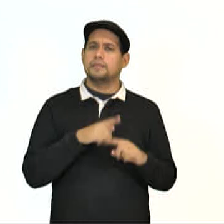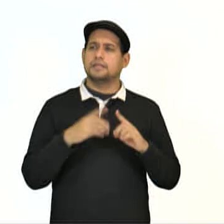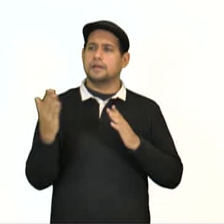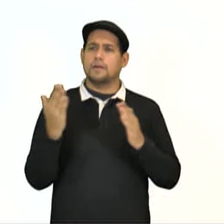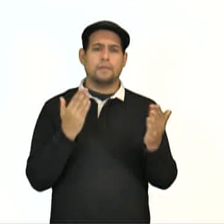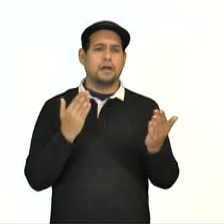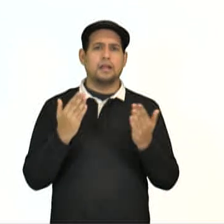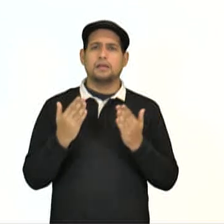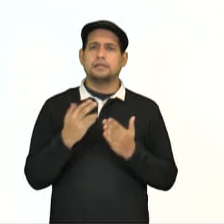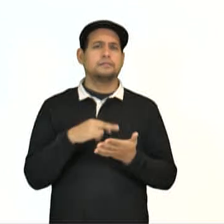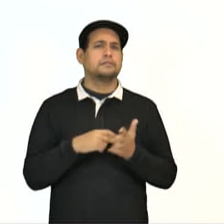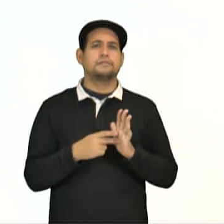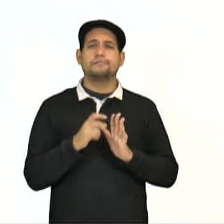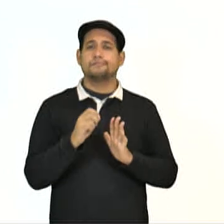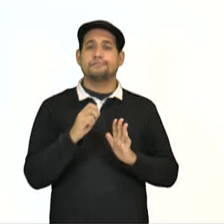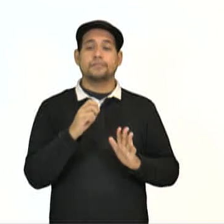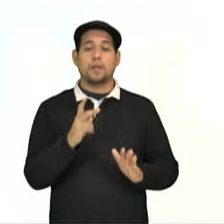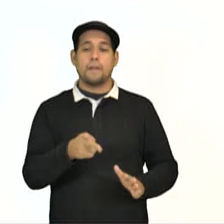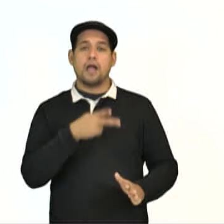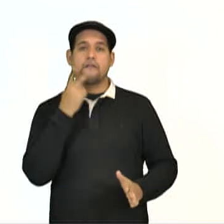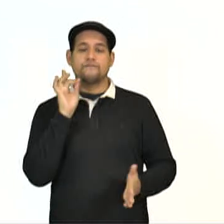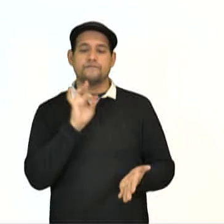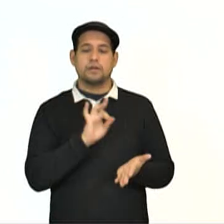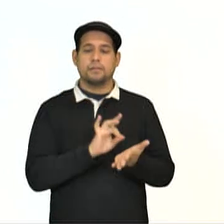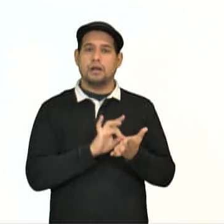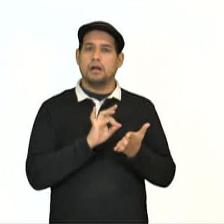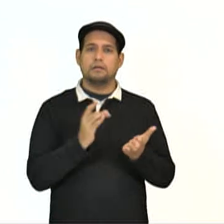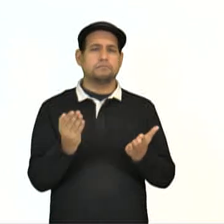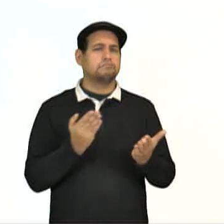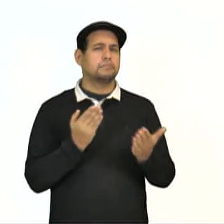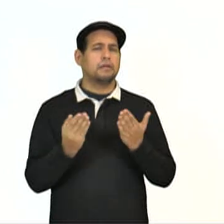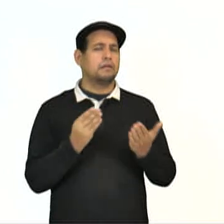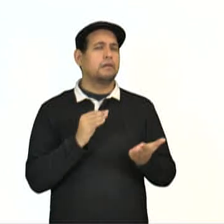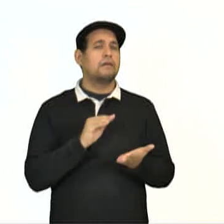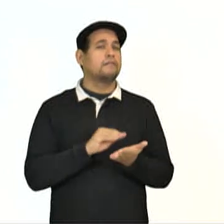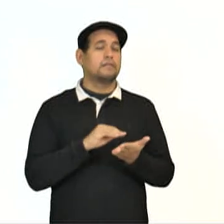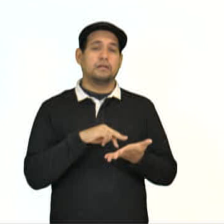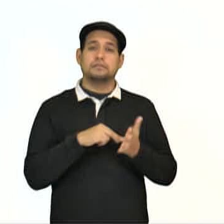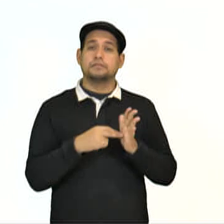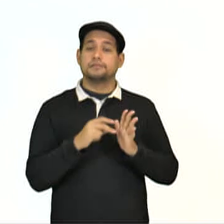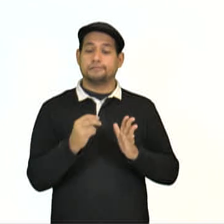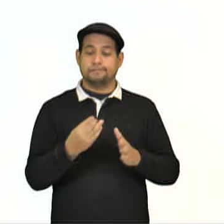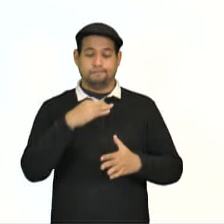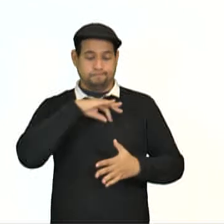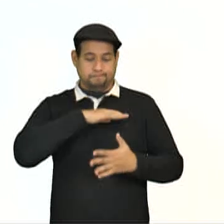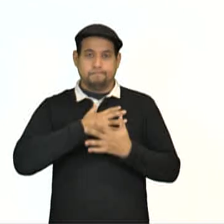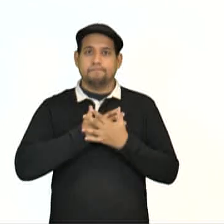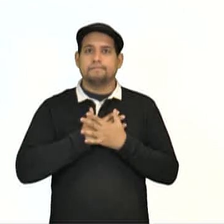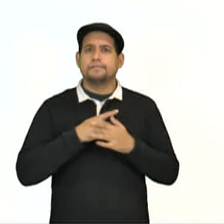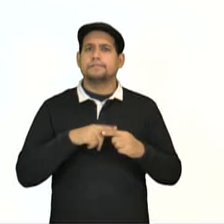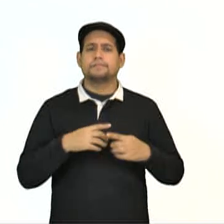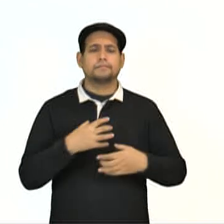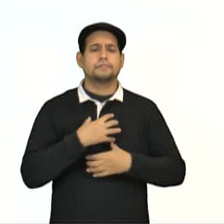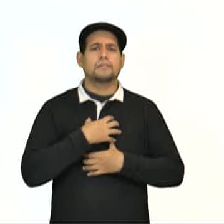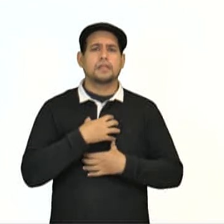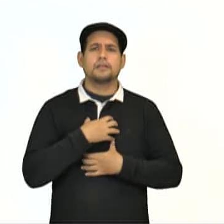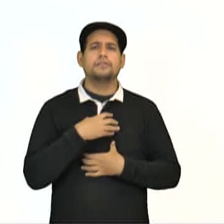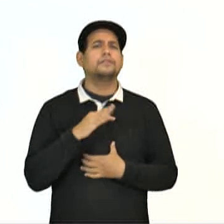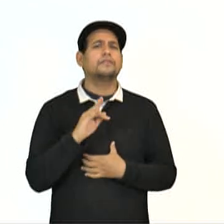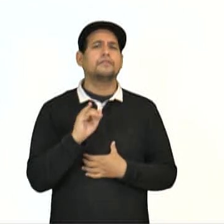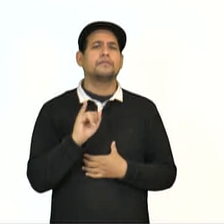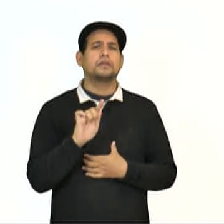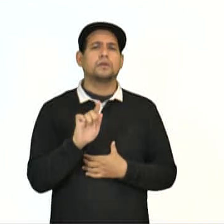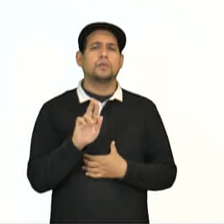são feitas através de uma afirmação. Comparando, a ausência é um estar em mim. Sentido é figurado,